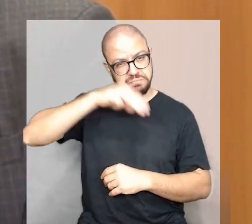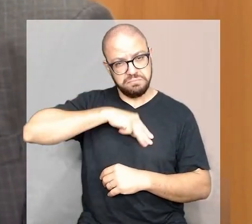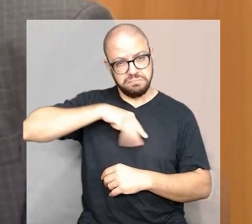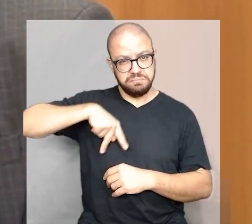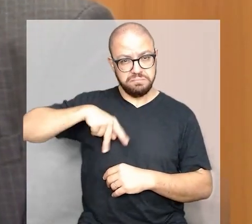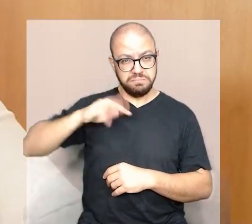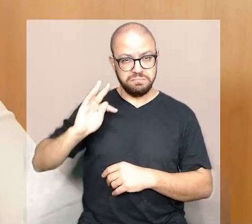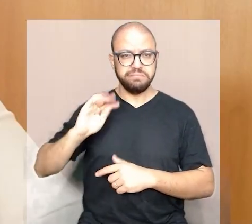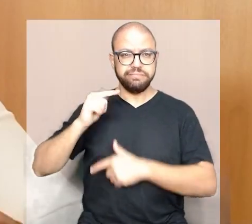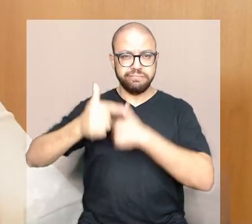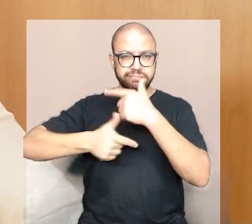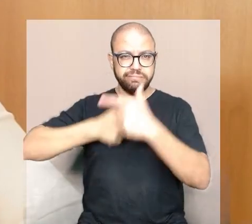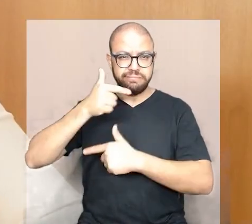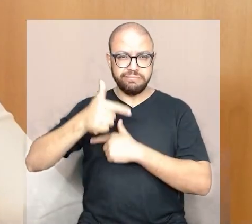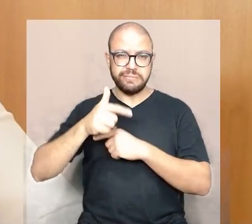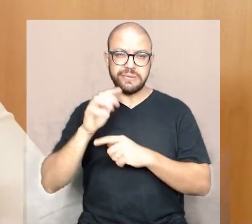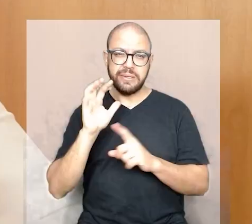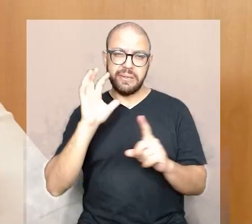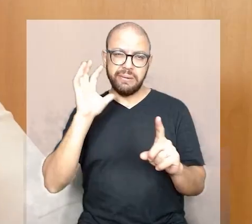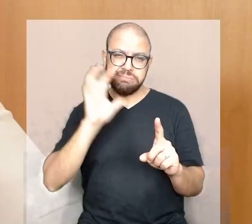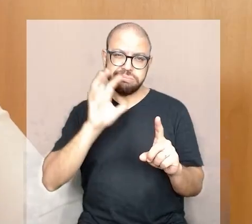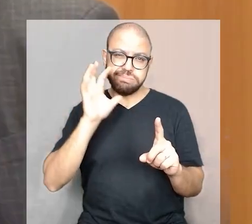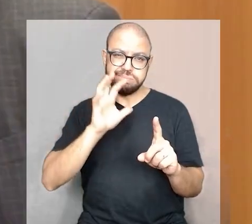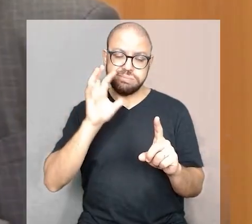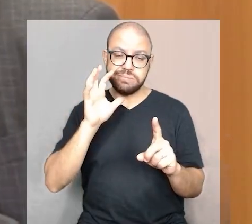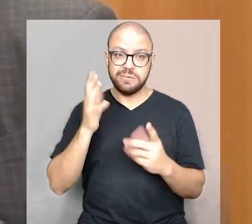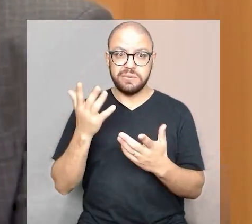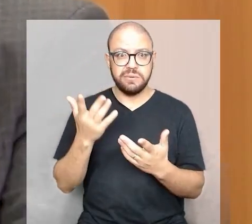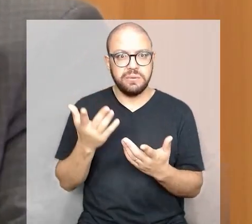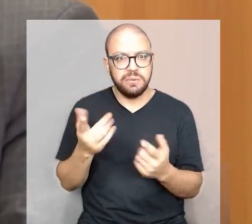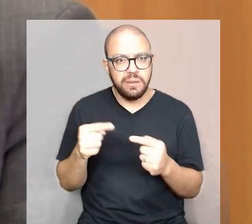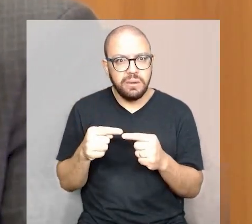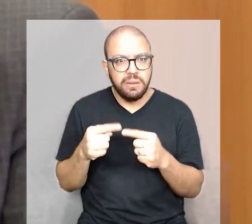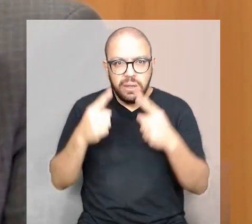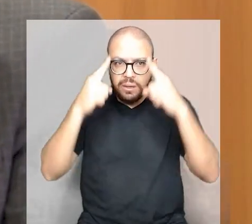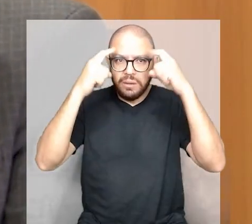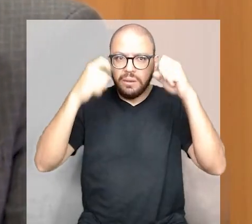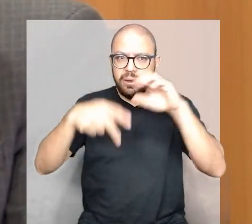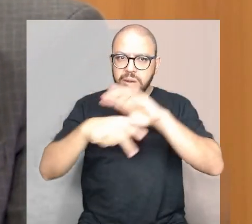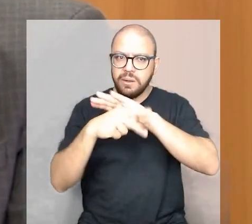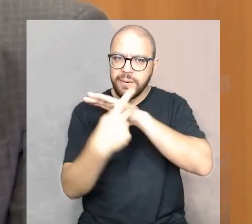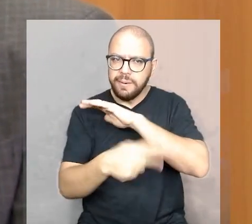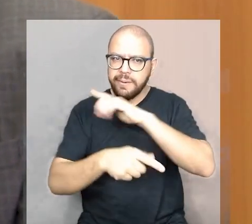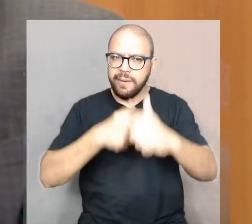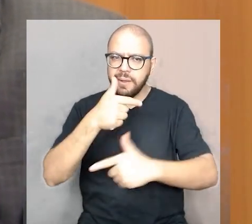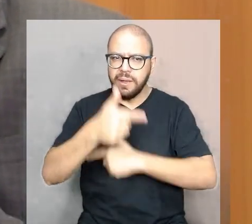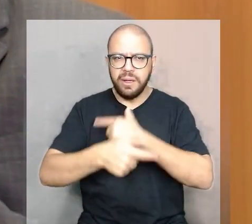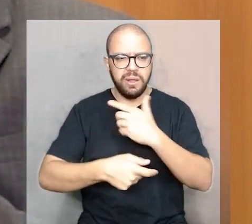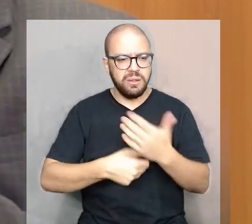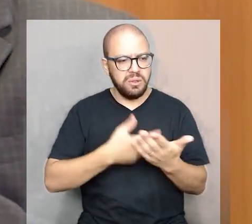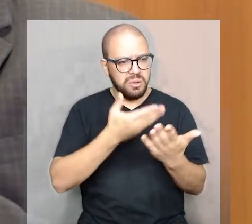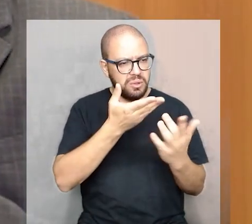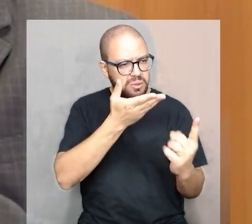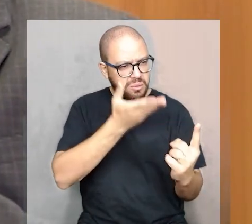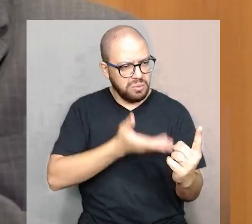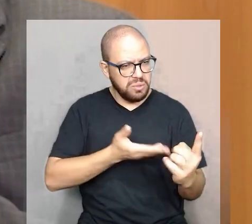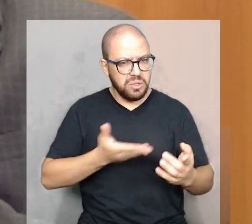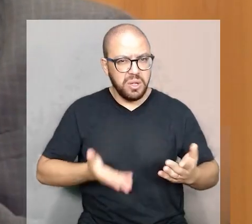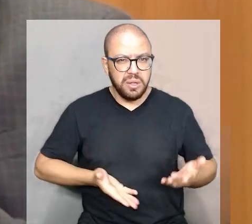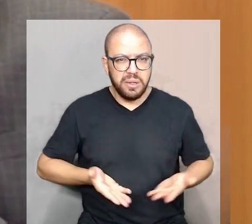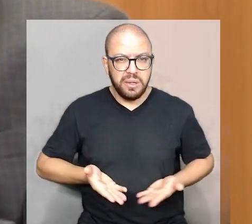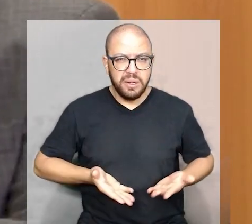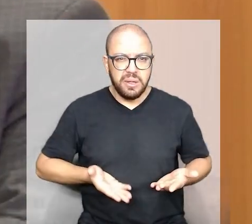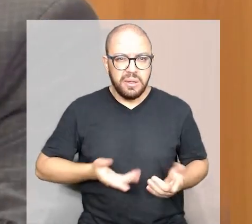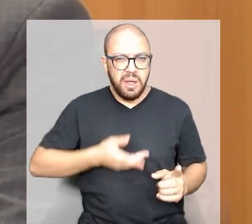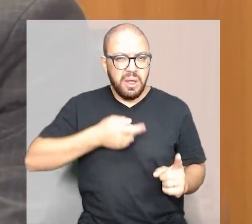Ministério Público do Trabalho, atuar contra assédios. E o assédio eleitoral é uma violência no trabalho. Na hora que você exige que um